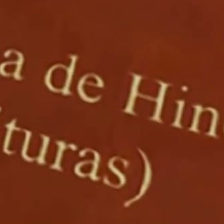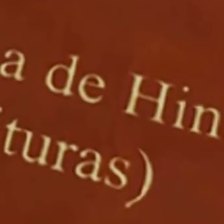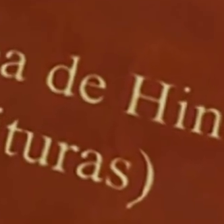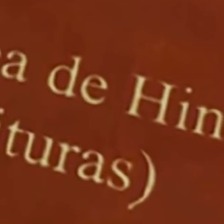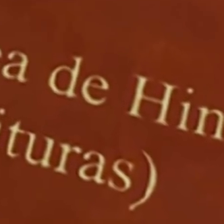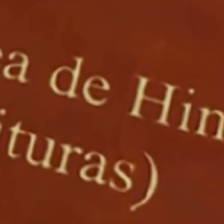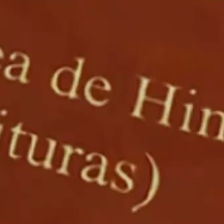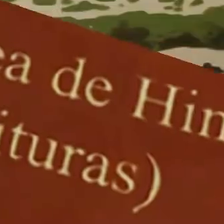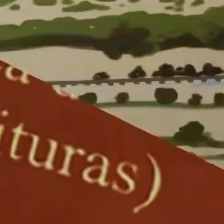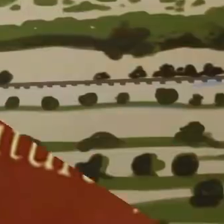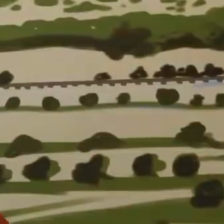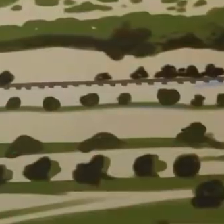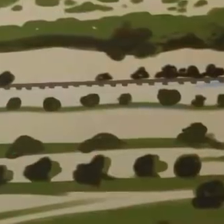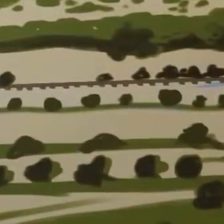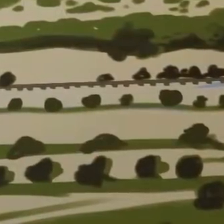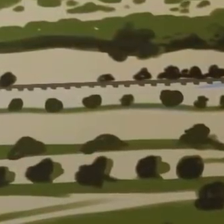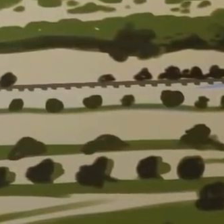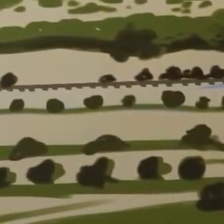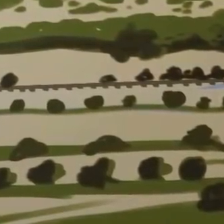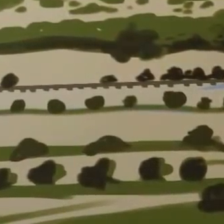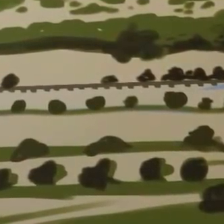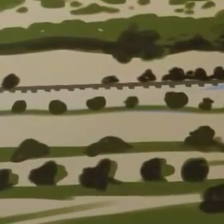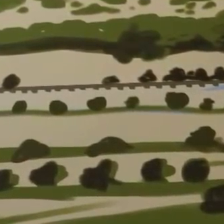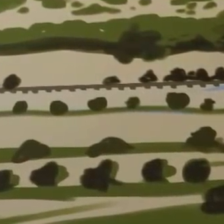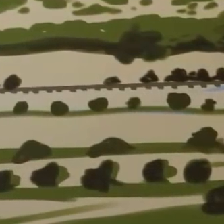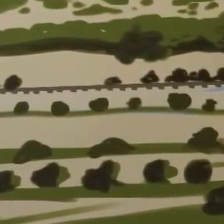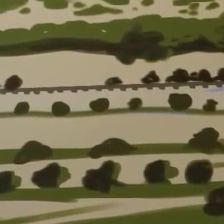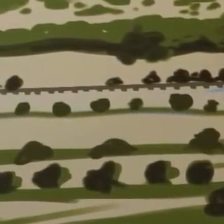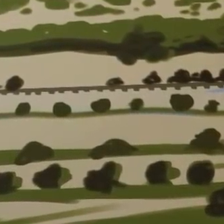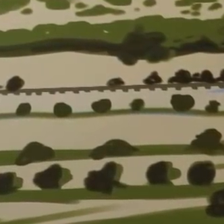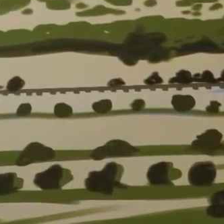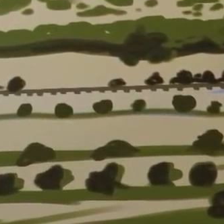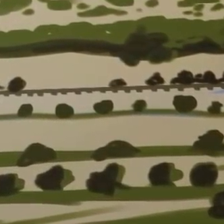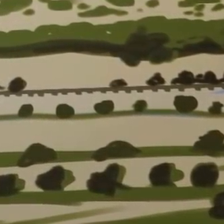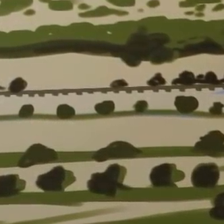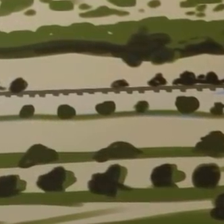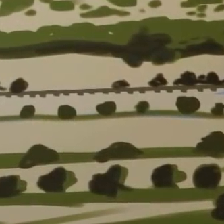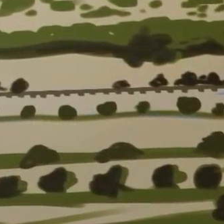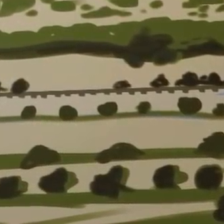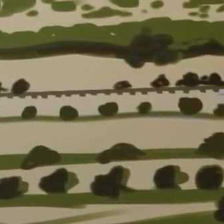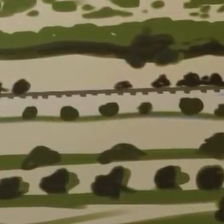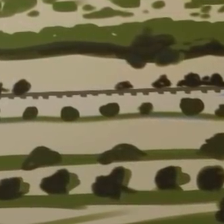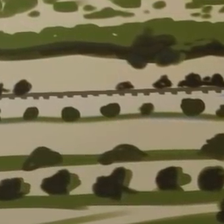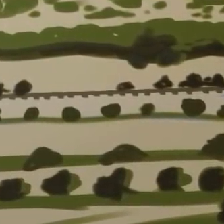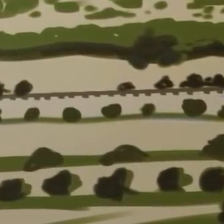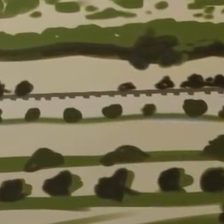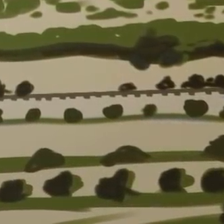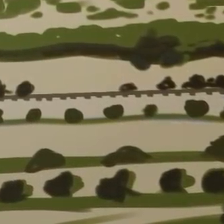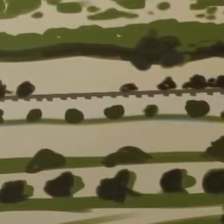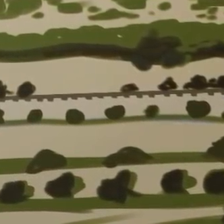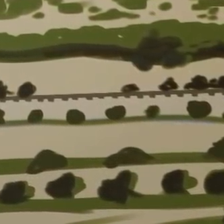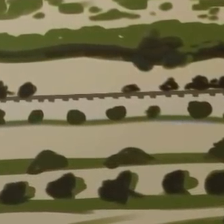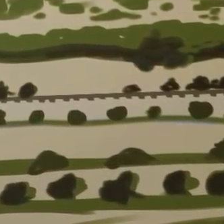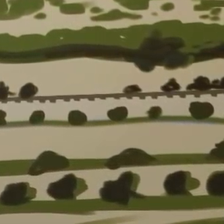gratidão. Deus habita no meio dos louvores, ó, cantai